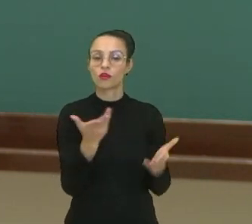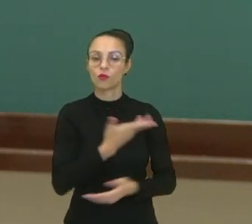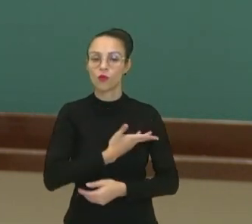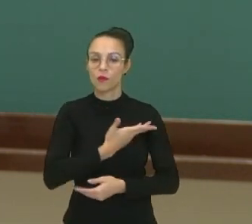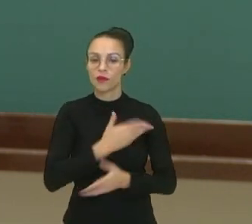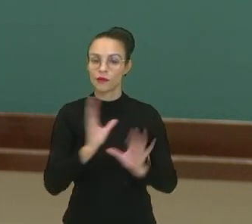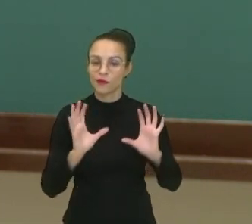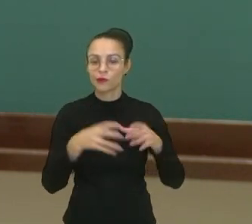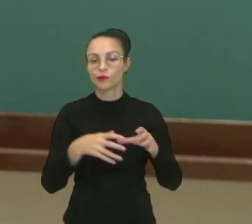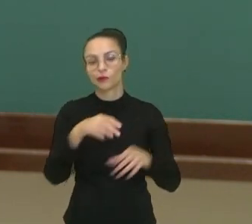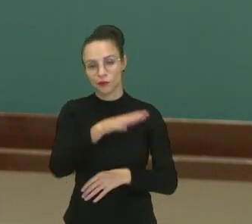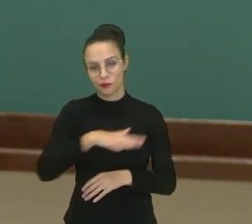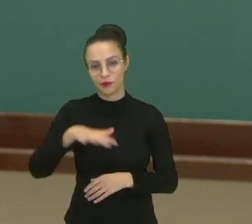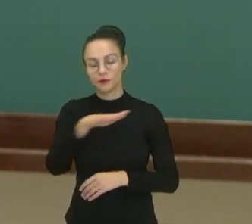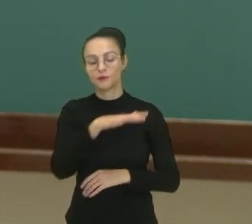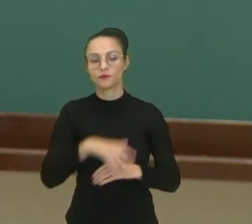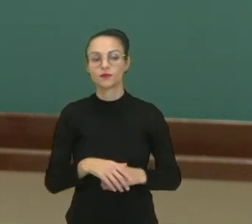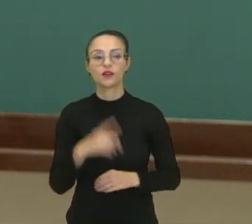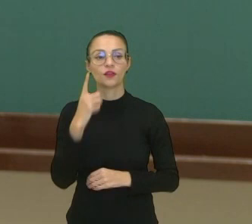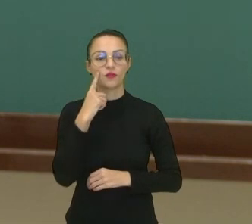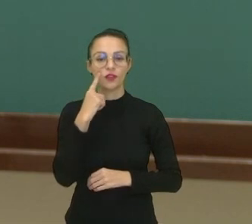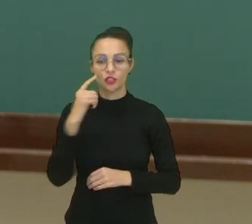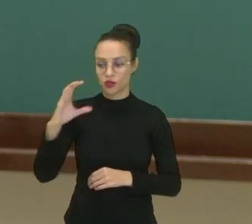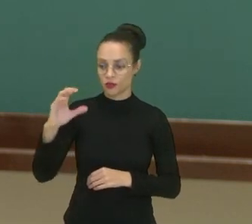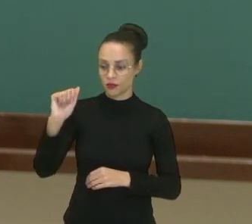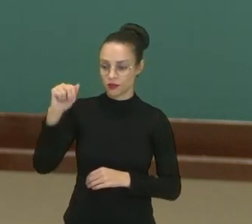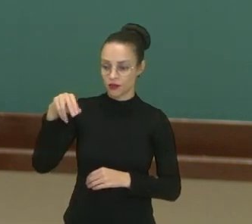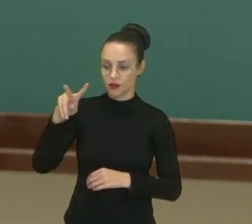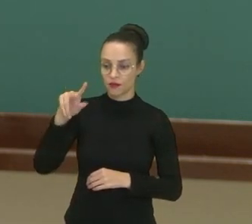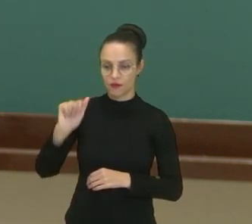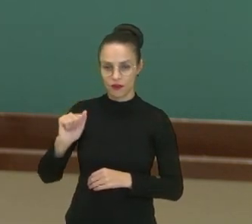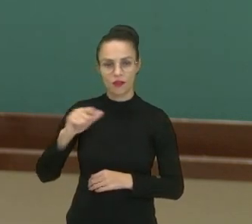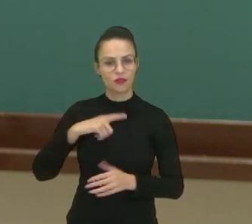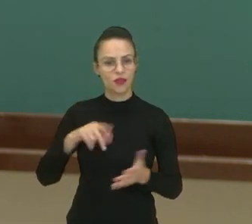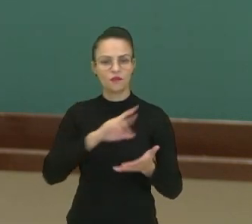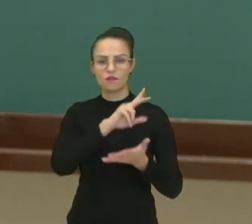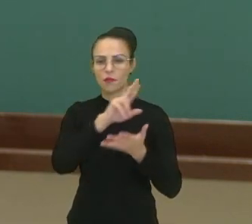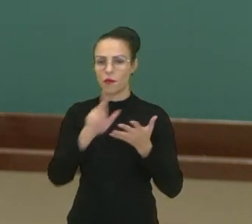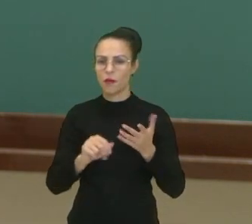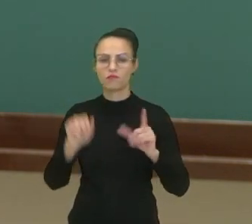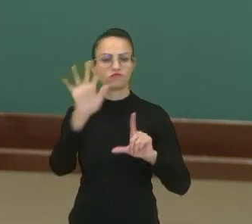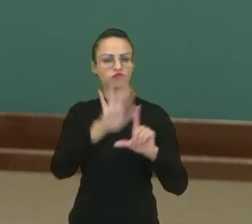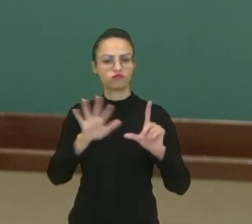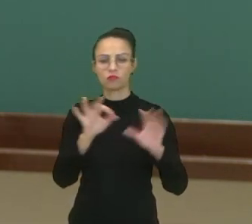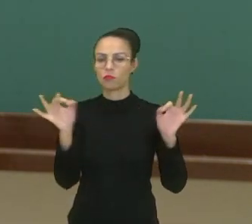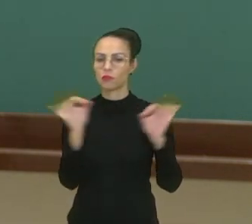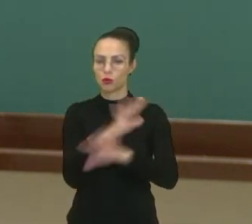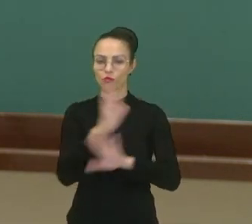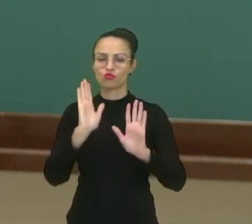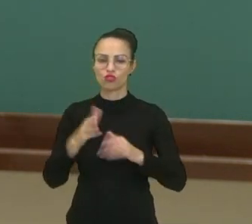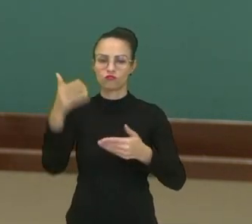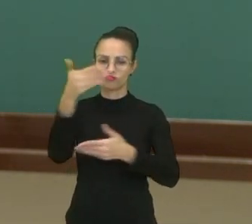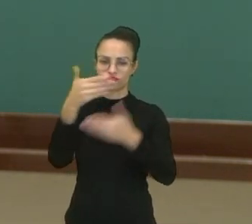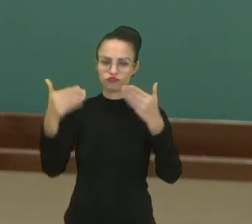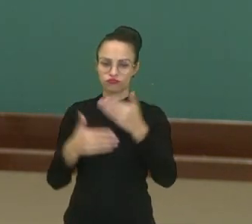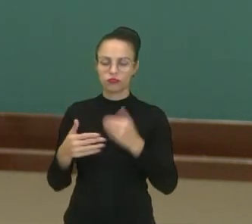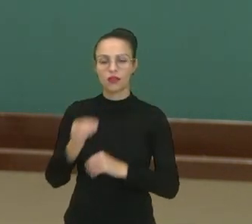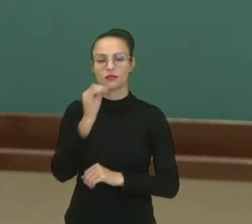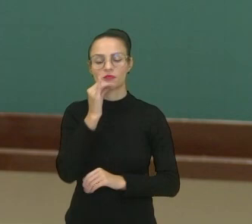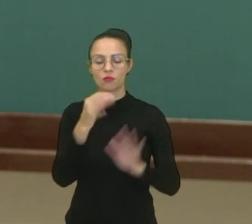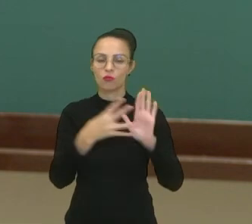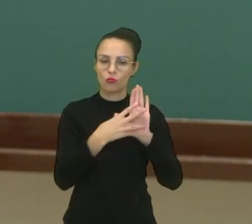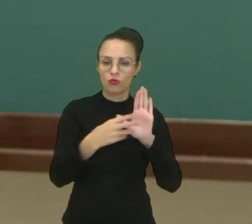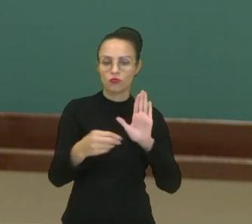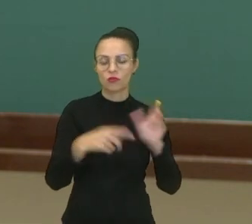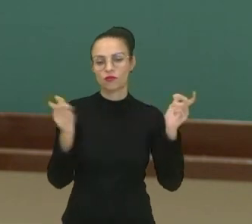sua turma. Veja que no Canva você terá vários templates de acordo com o produto que você vai fazer